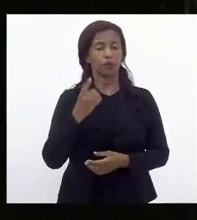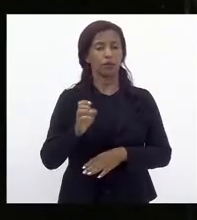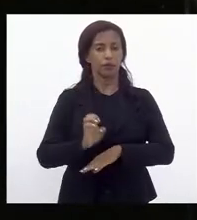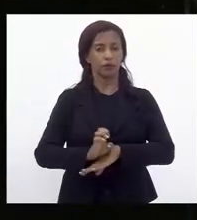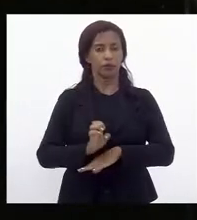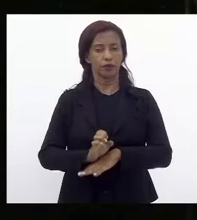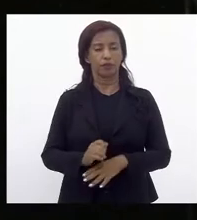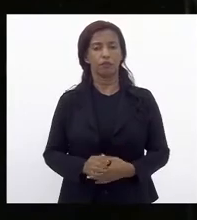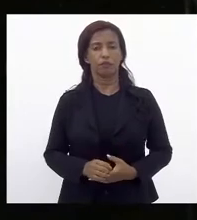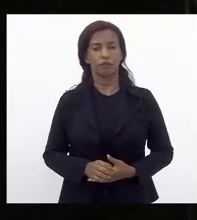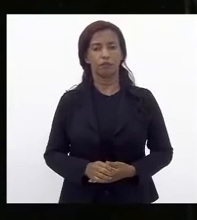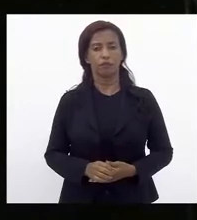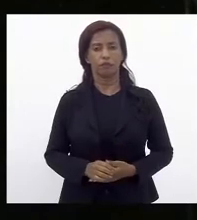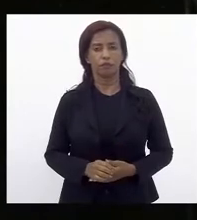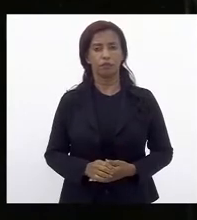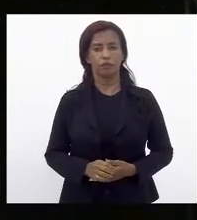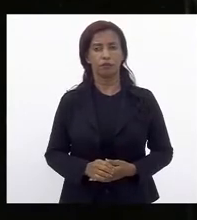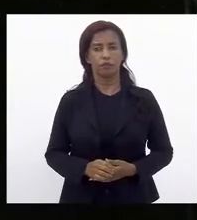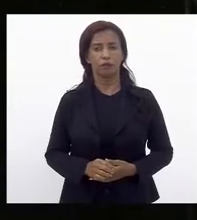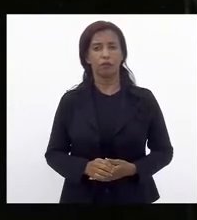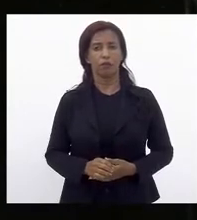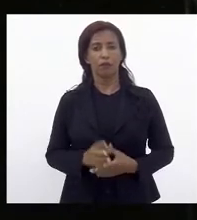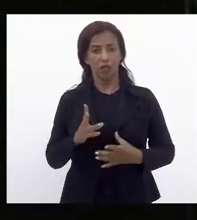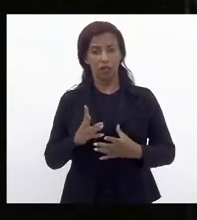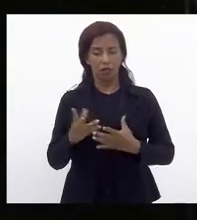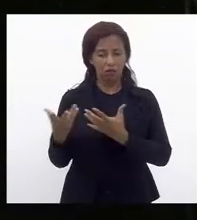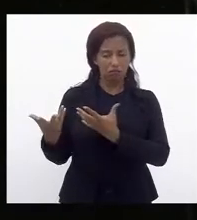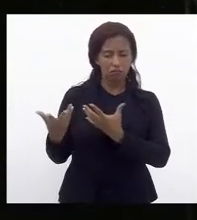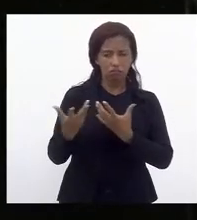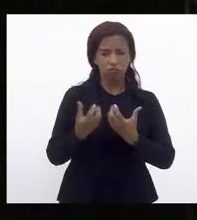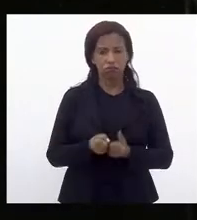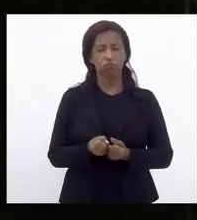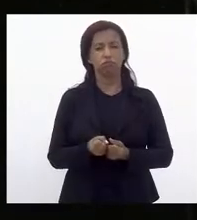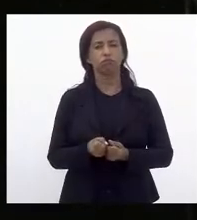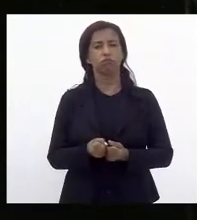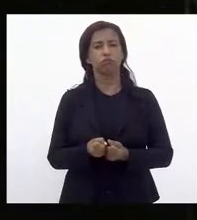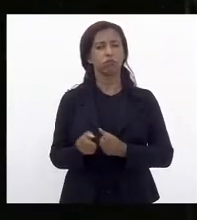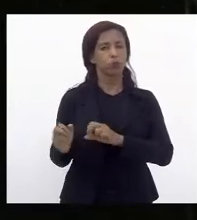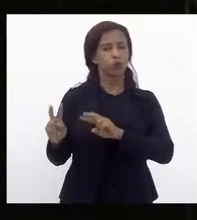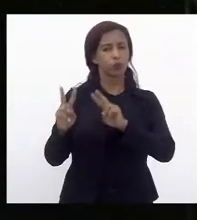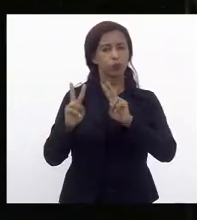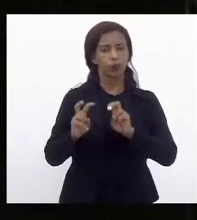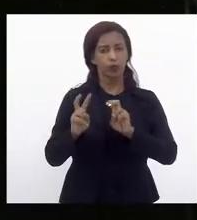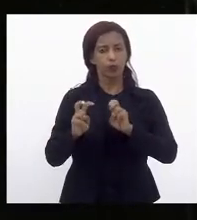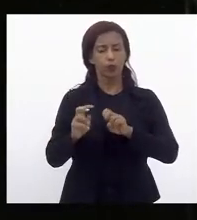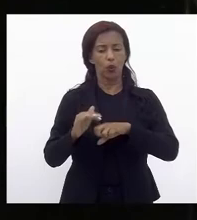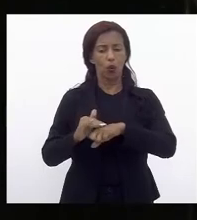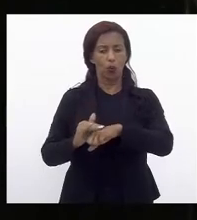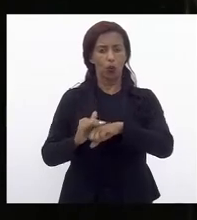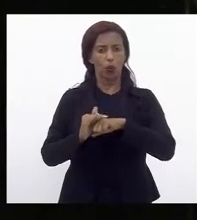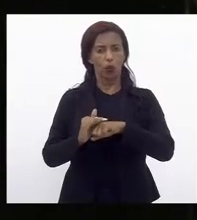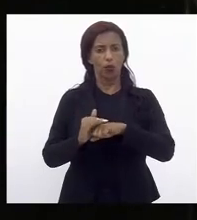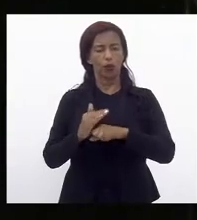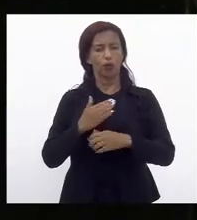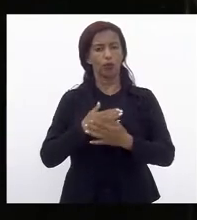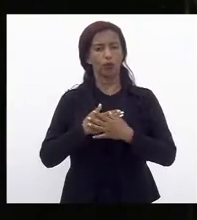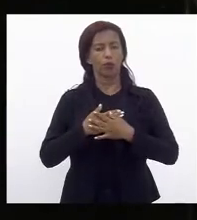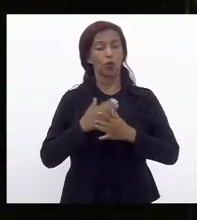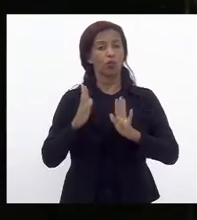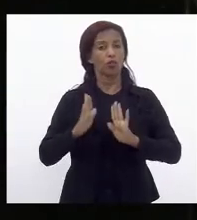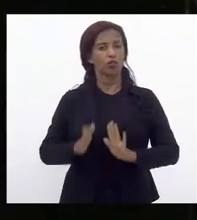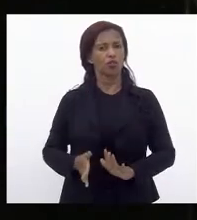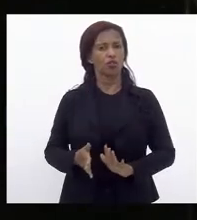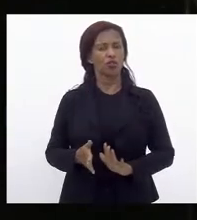estadual e abraçou essa bandeira, né, e conversou comigo que